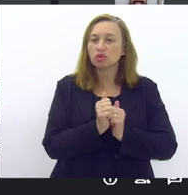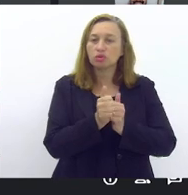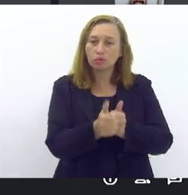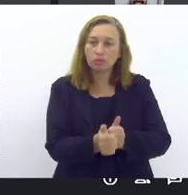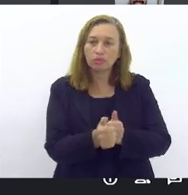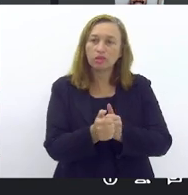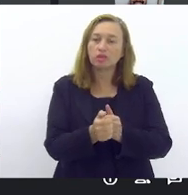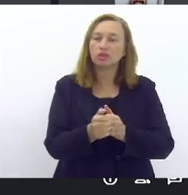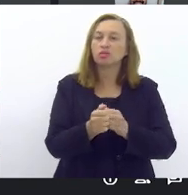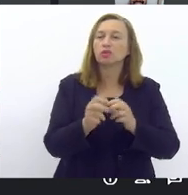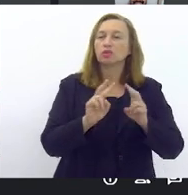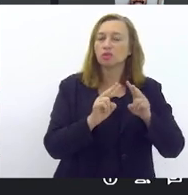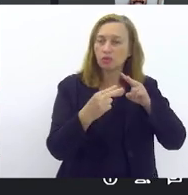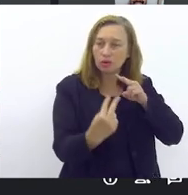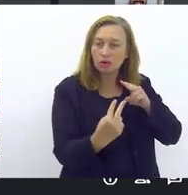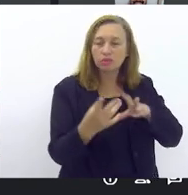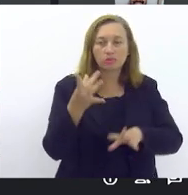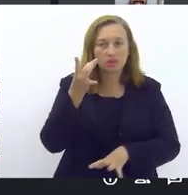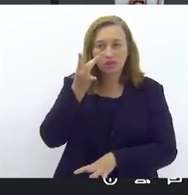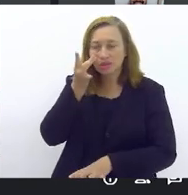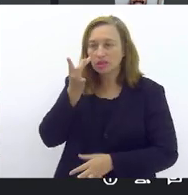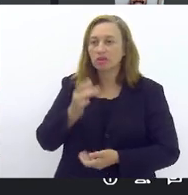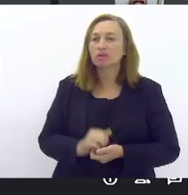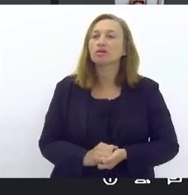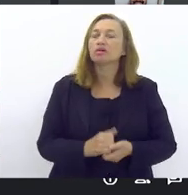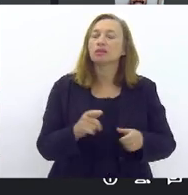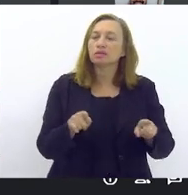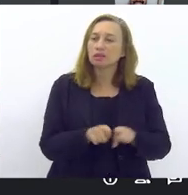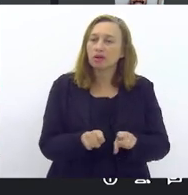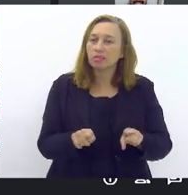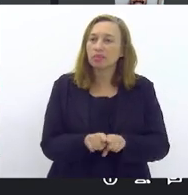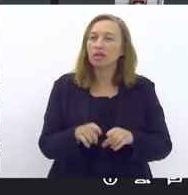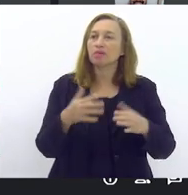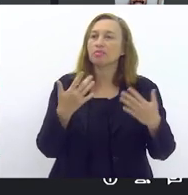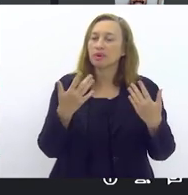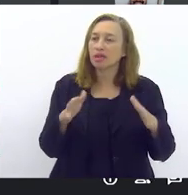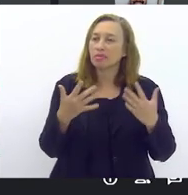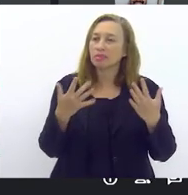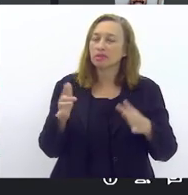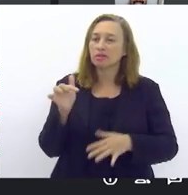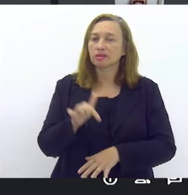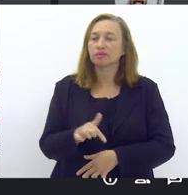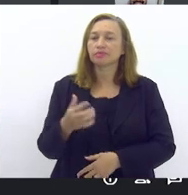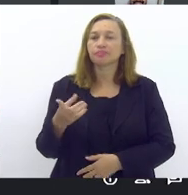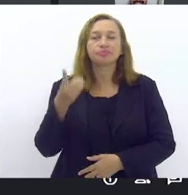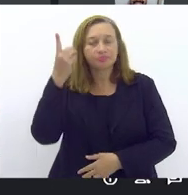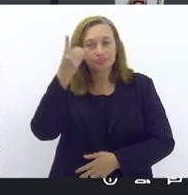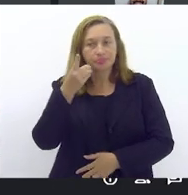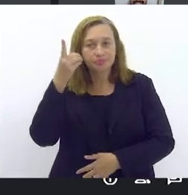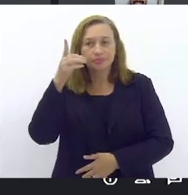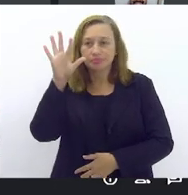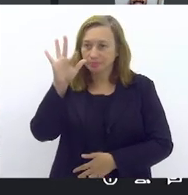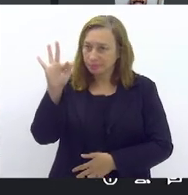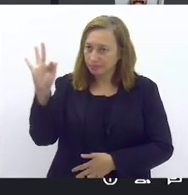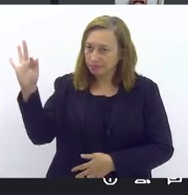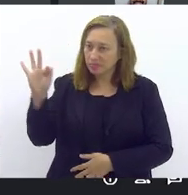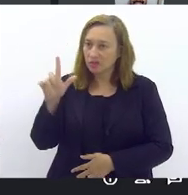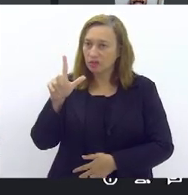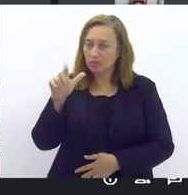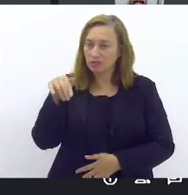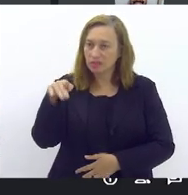acompanhando online e presencial. Quero também cumprimentar aqui a nossa deputada federal,